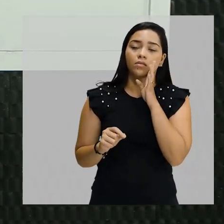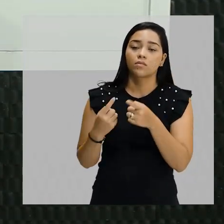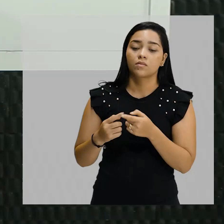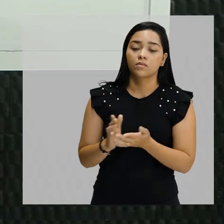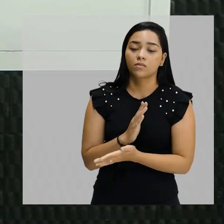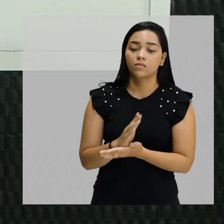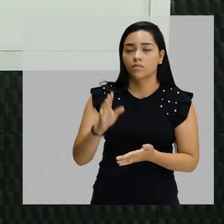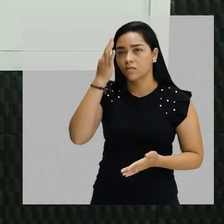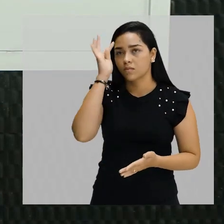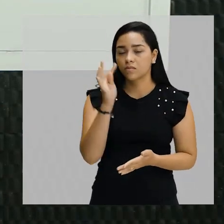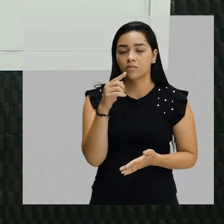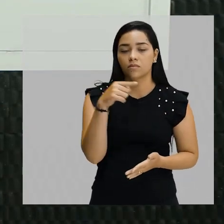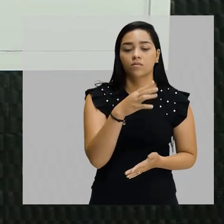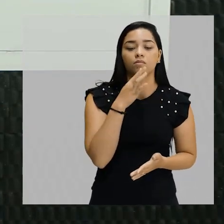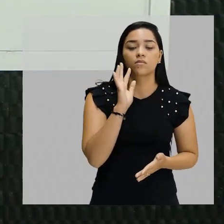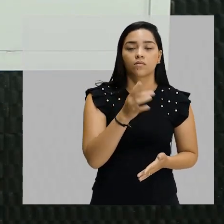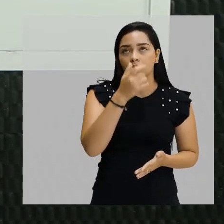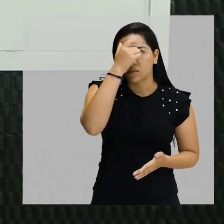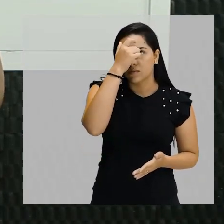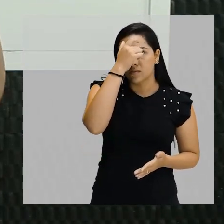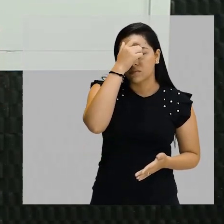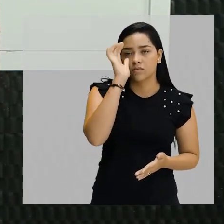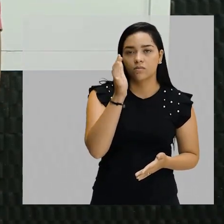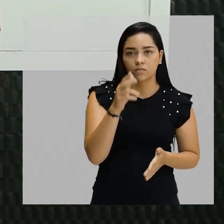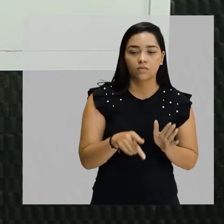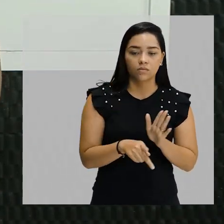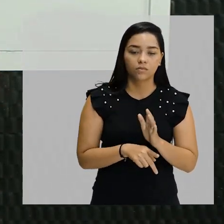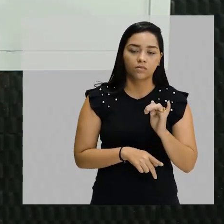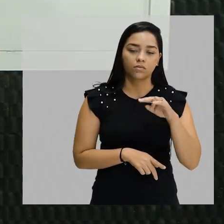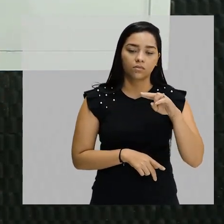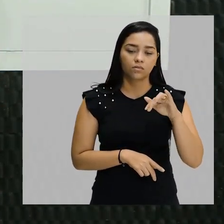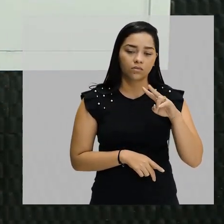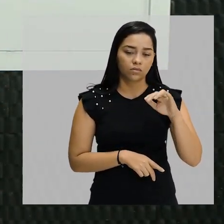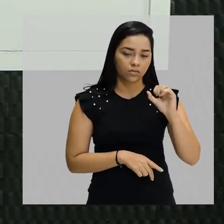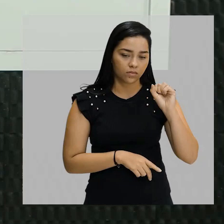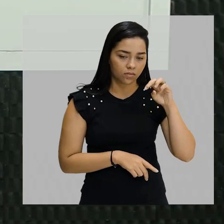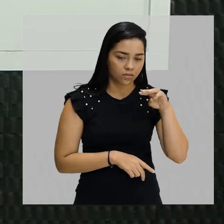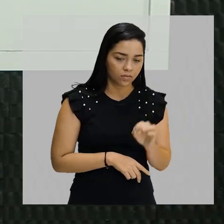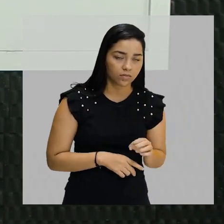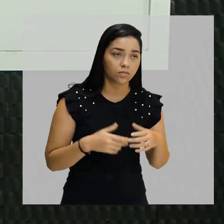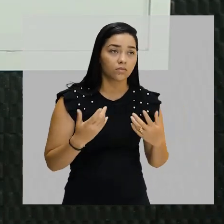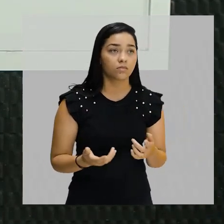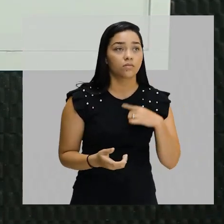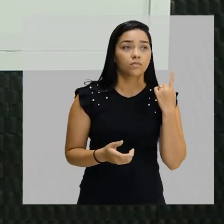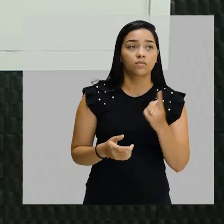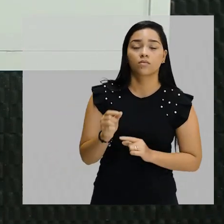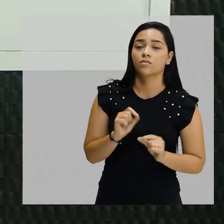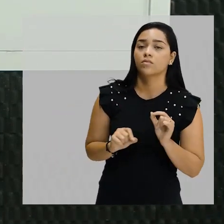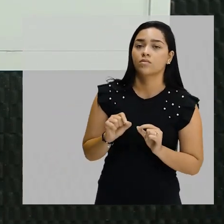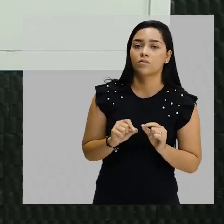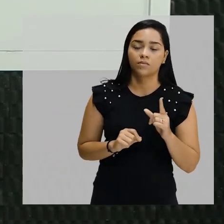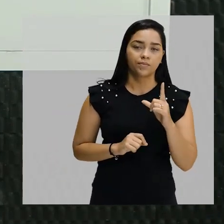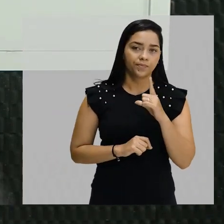algumas teorias consideram que esse conhecimento já está na consciência né geralmente é o inatismo Então veja só quando nós consideramos